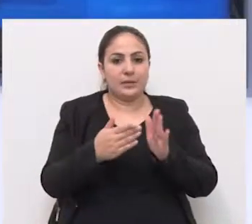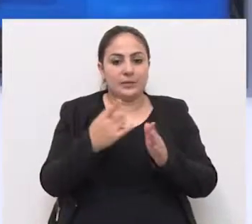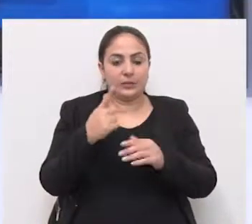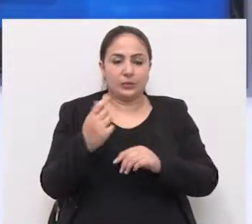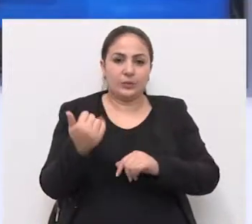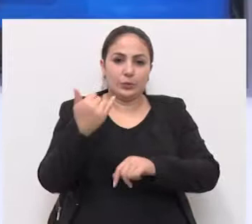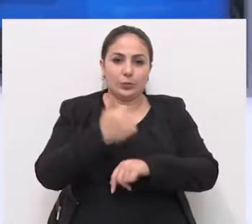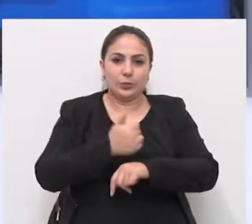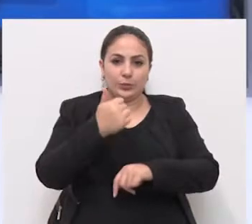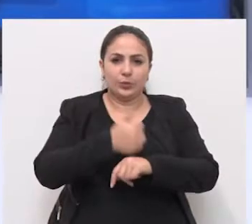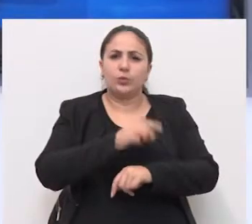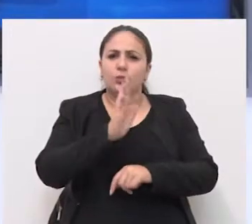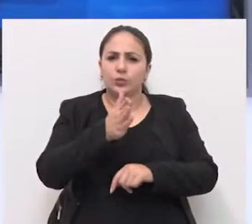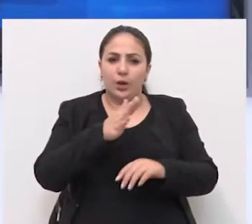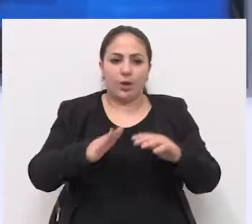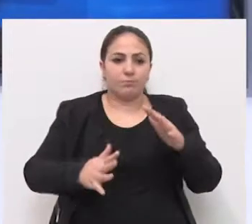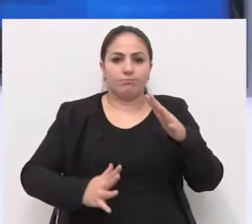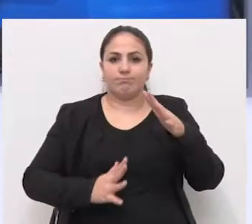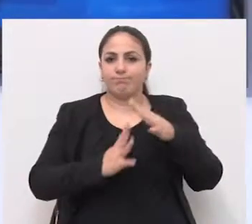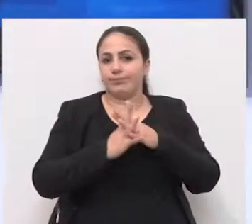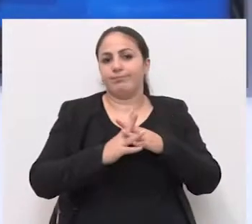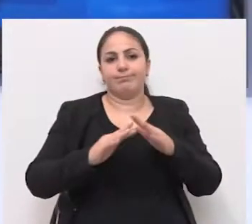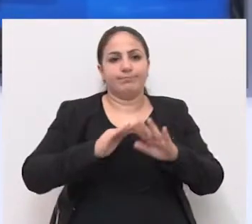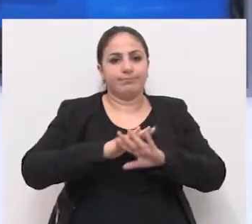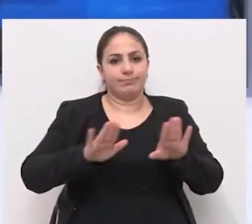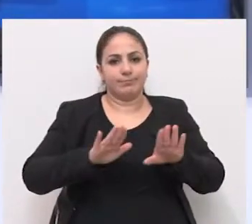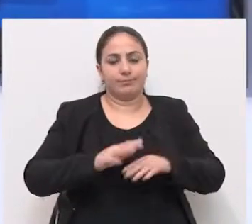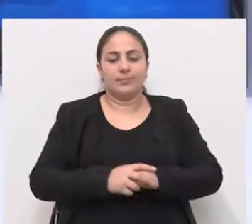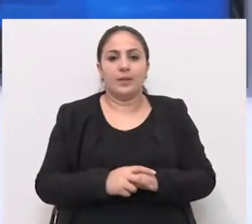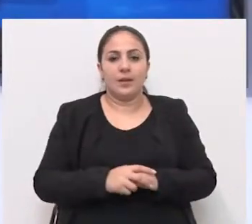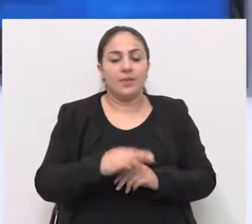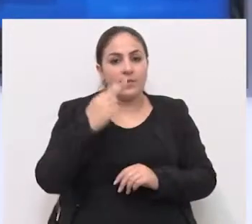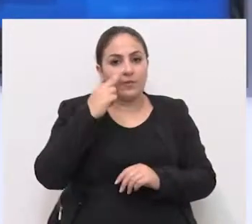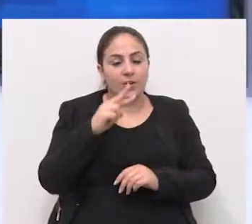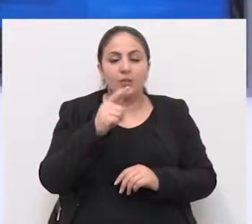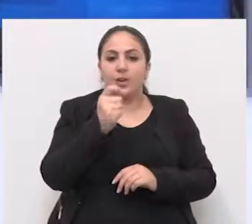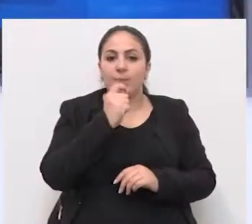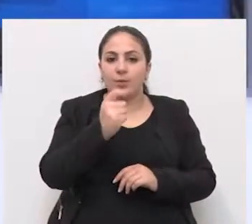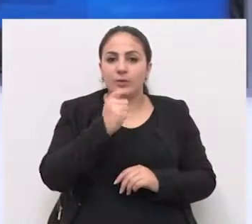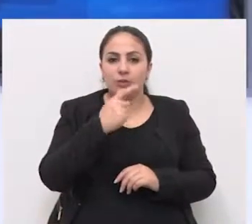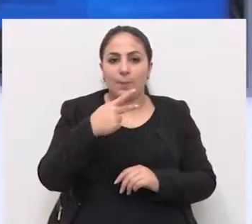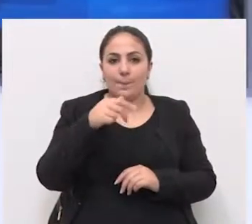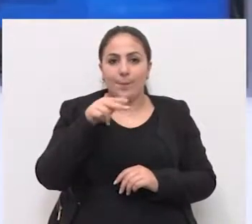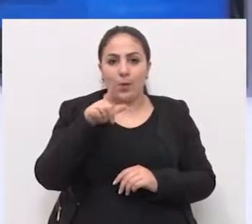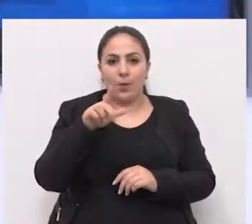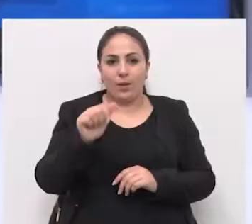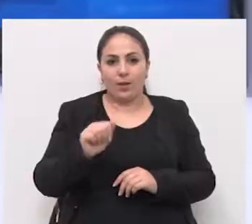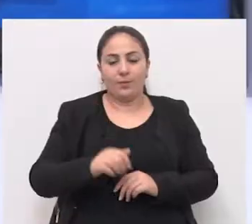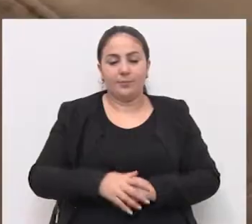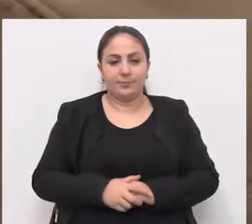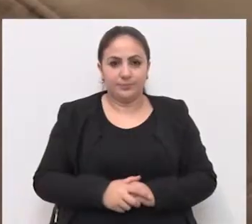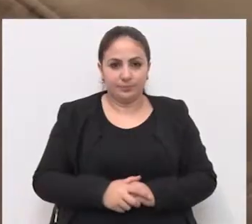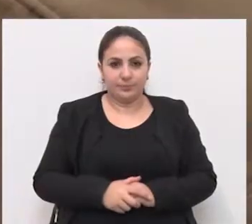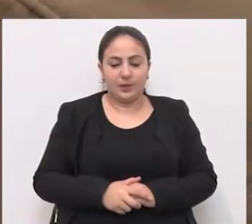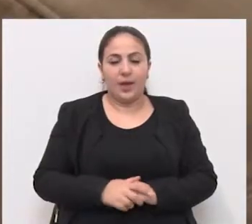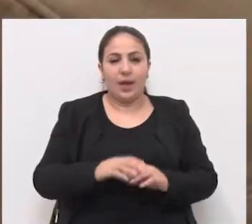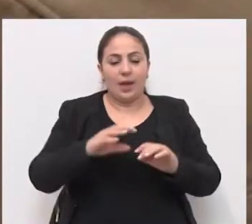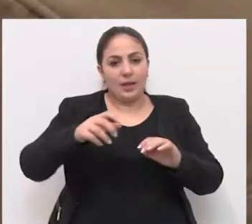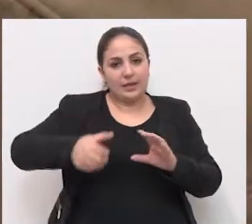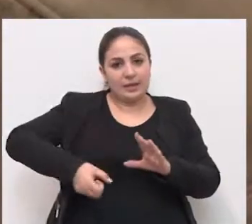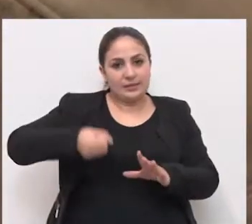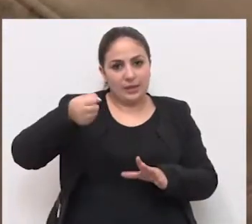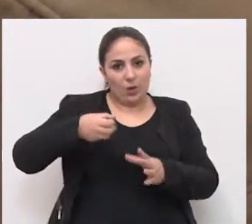o prazo para sua substituição já esgotou. Veja na reportagem de Paula Petrini. As